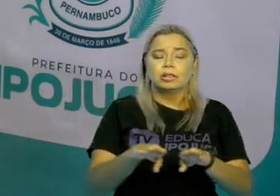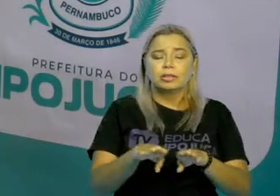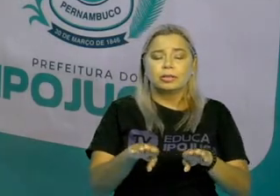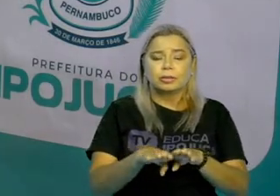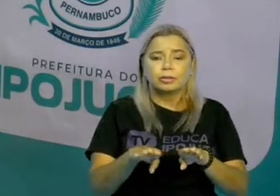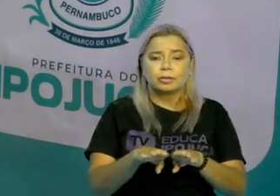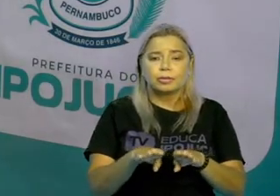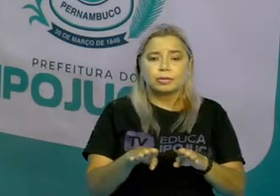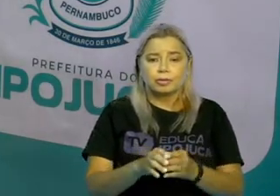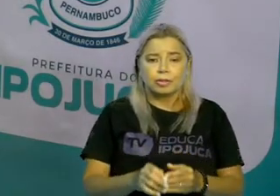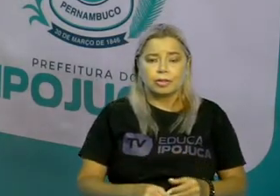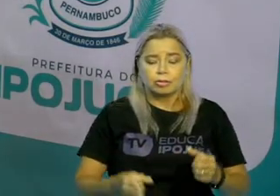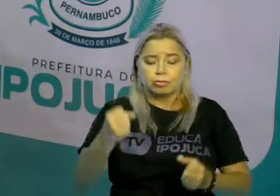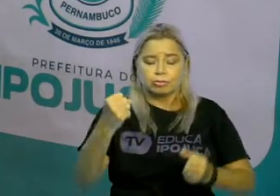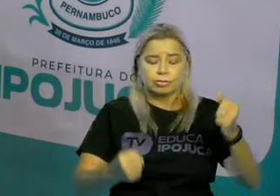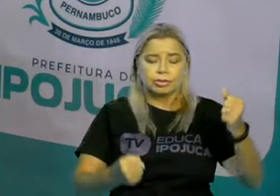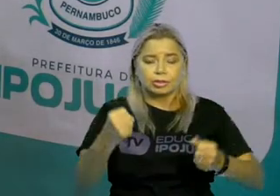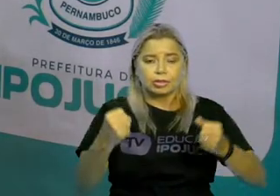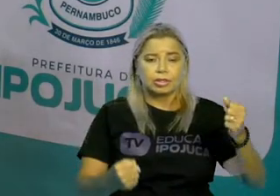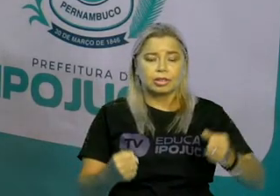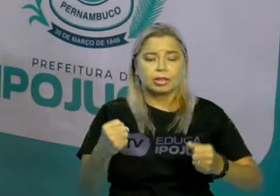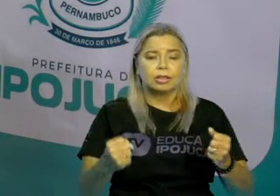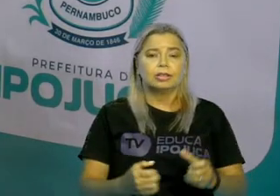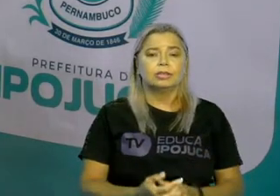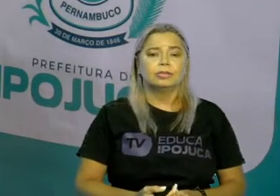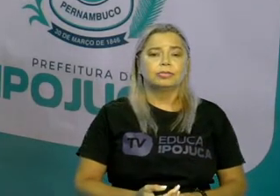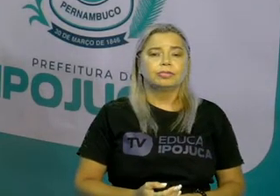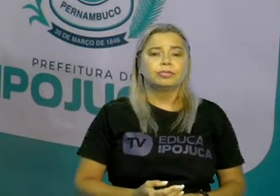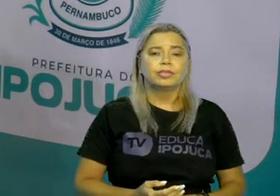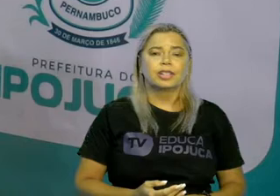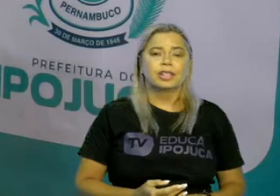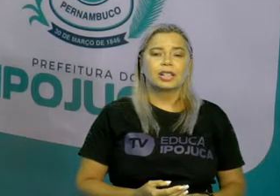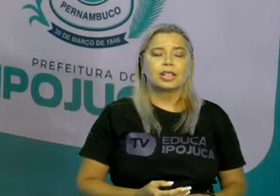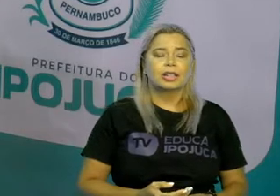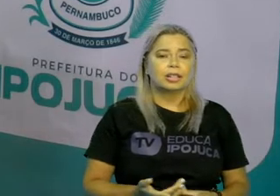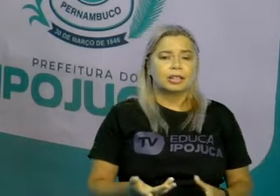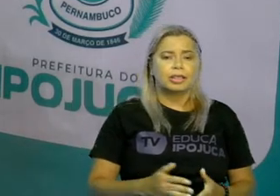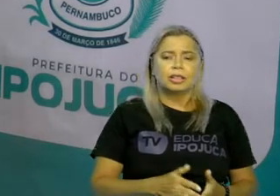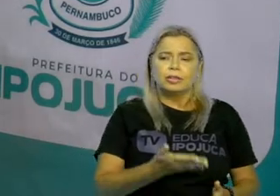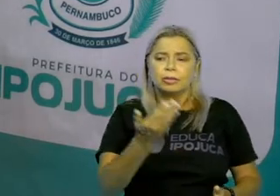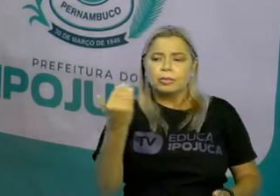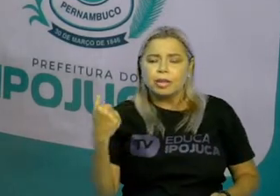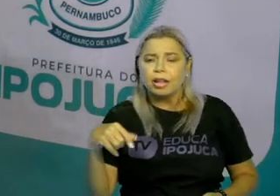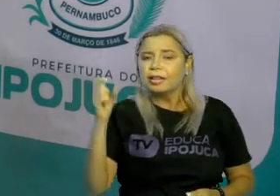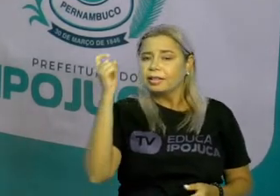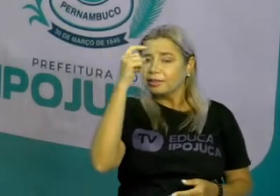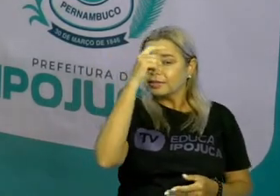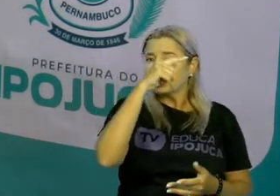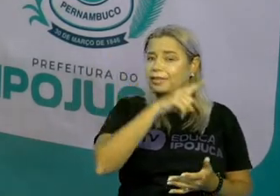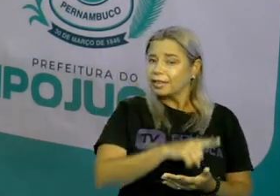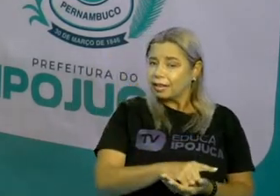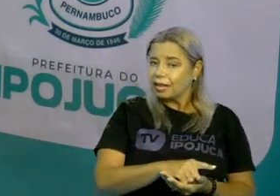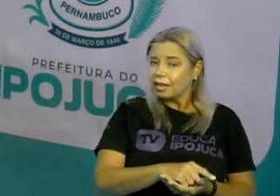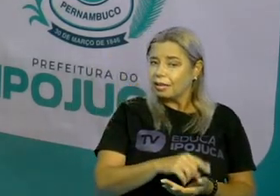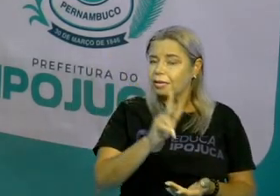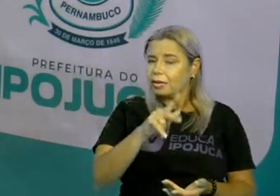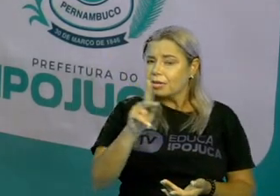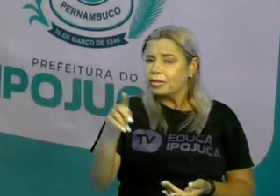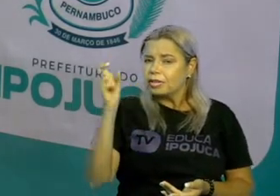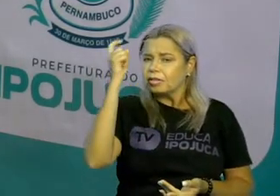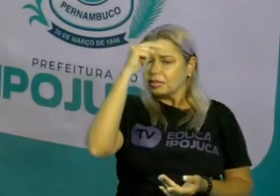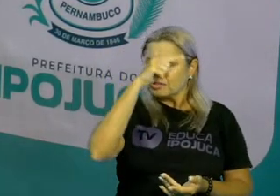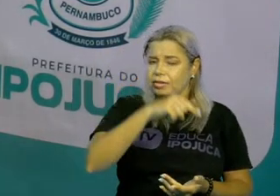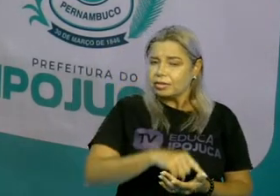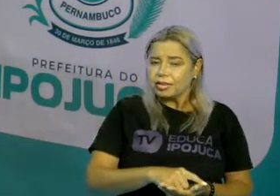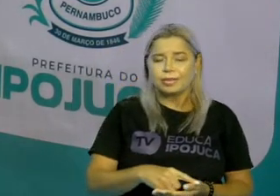Agora vamos complicar um pouquinho mais. Mas o professor gosta de complicar. Não é que o professor gosta de complicar. O professor gosta de